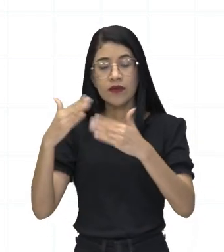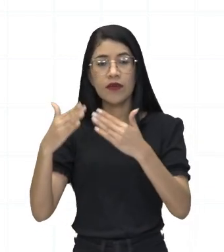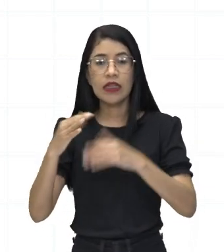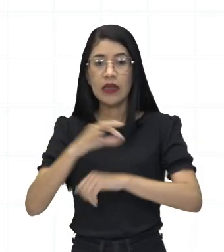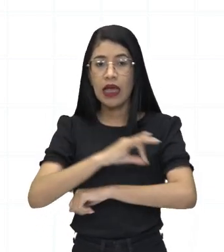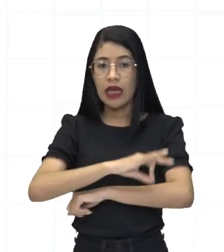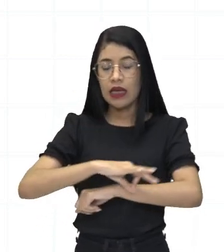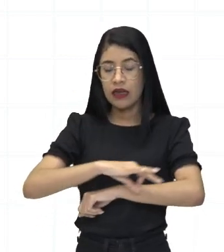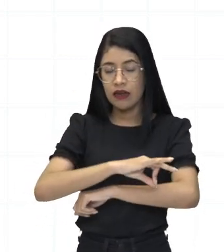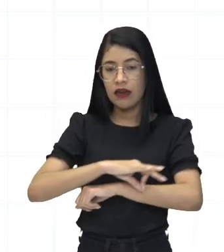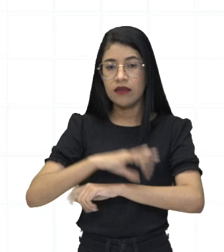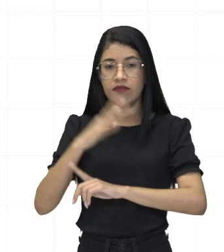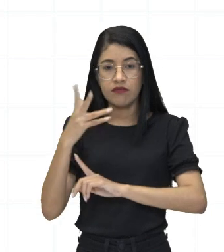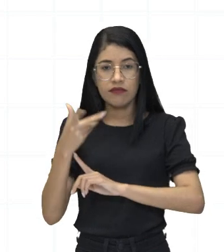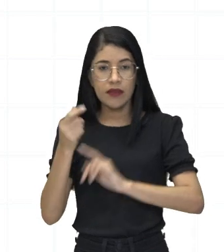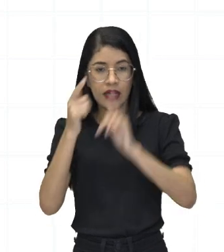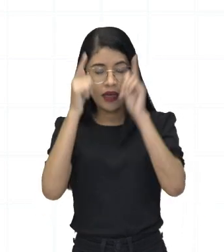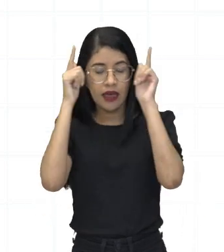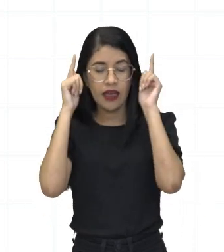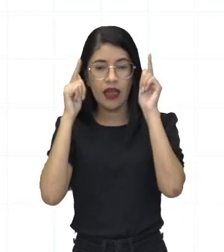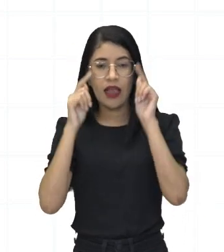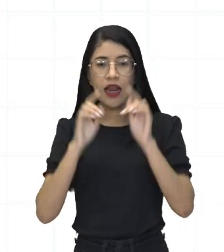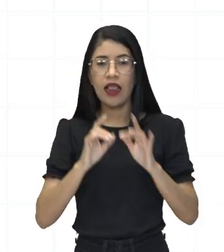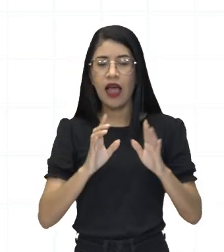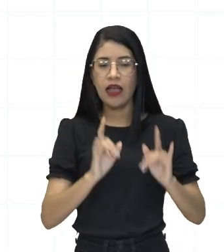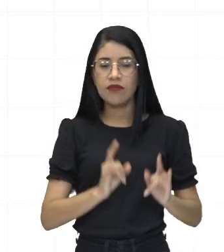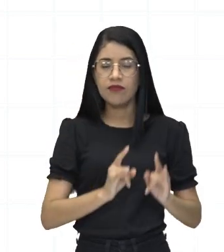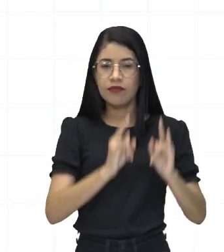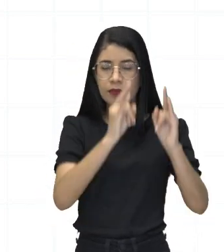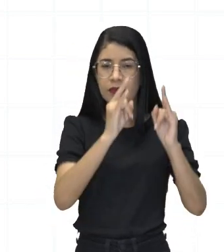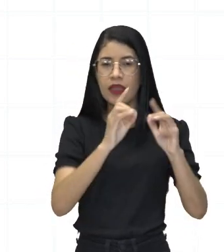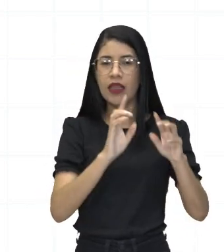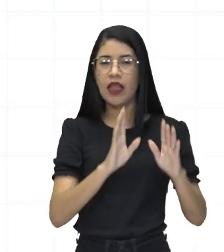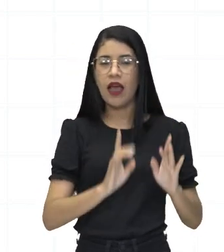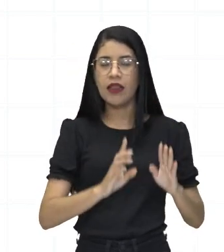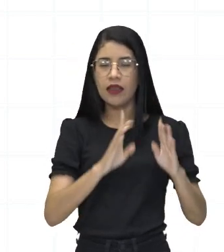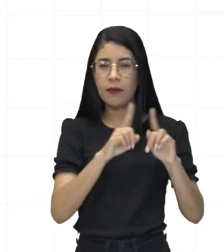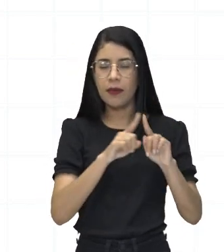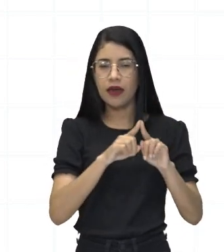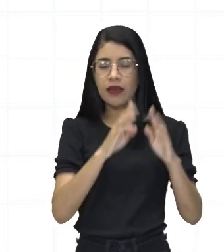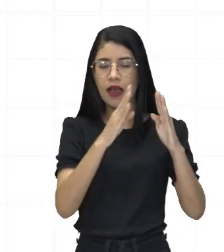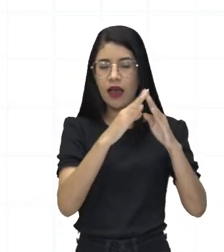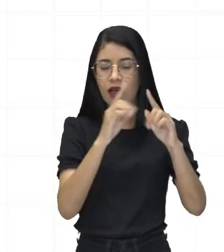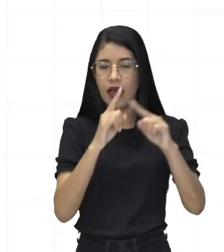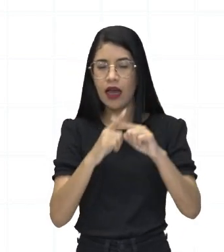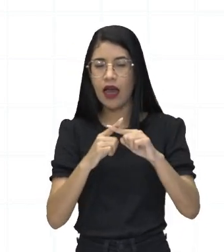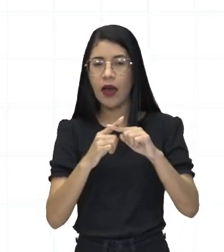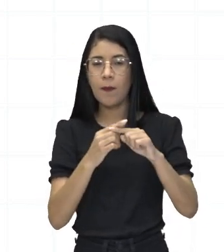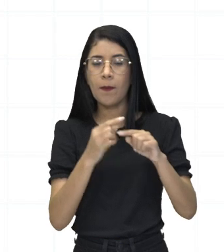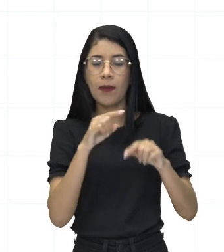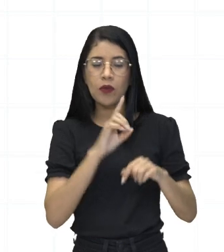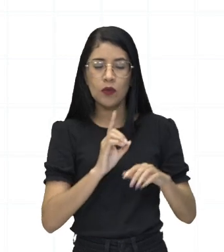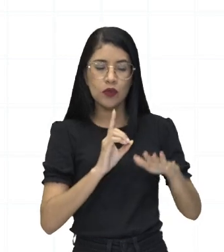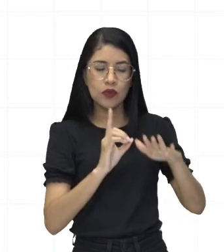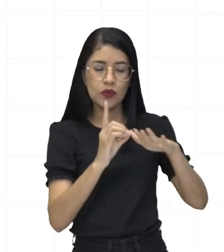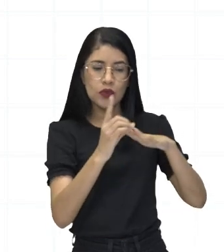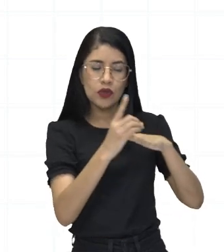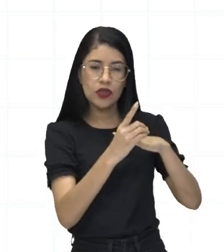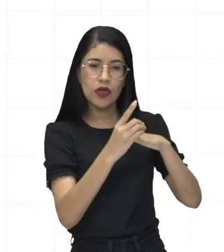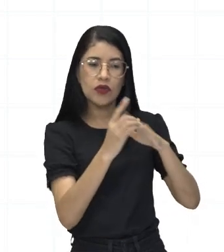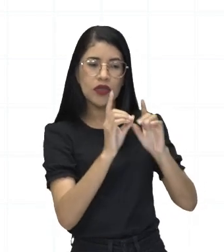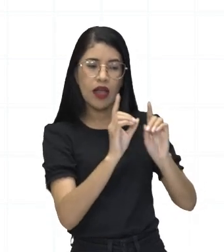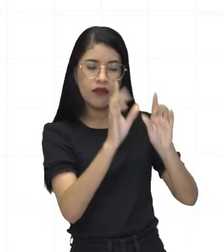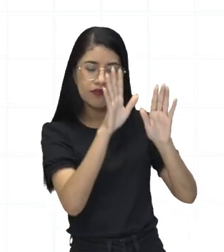grega principalmente era feita nos templos, para guardar as imagens dos deuses que estavam ali, os